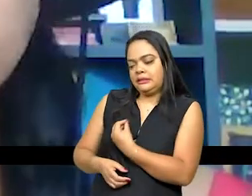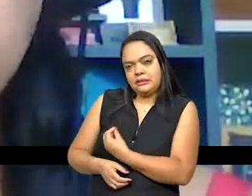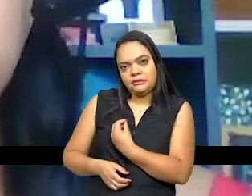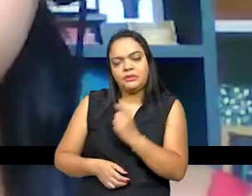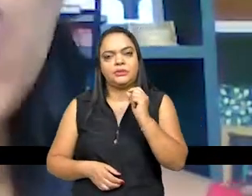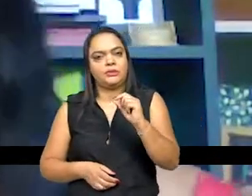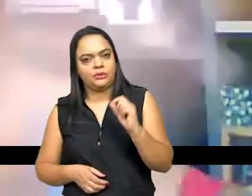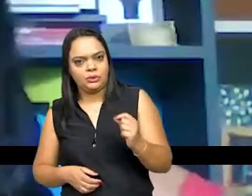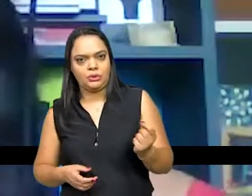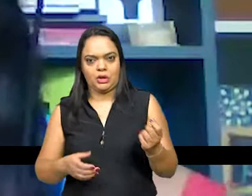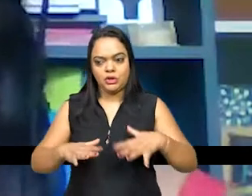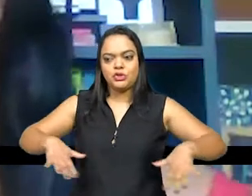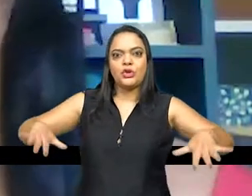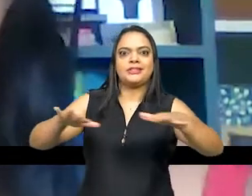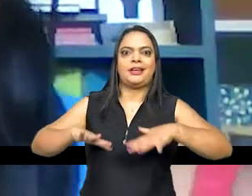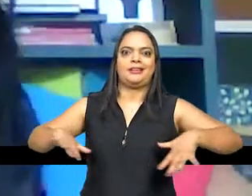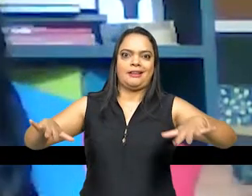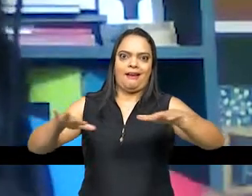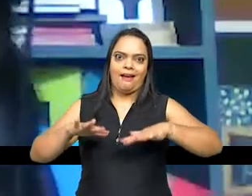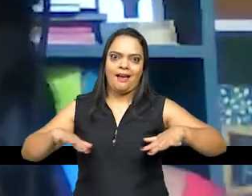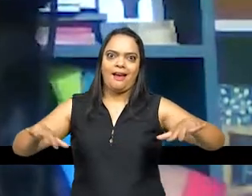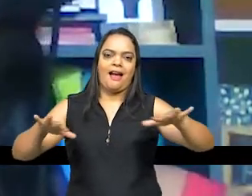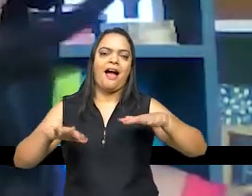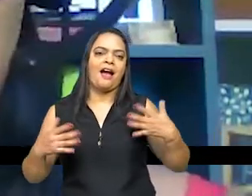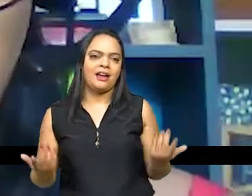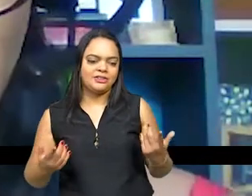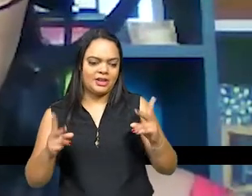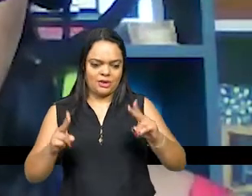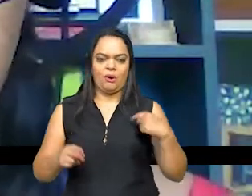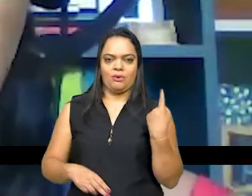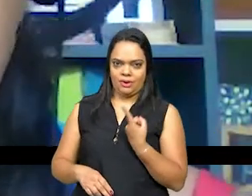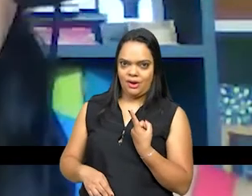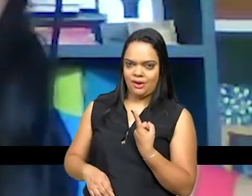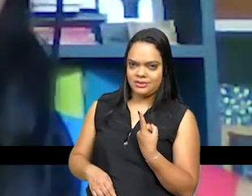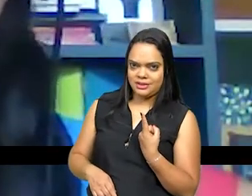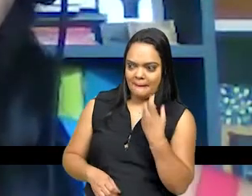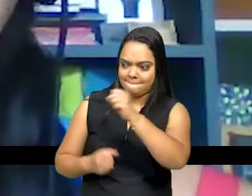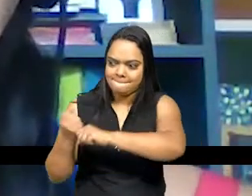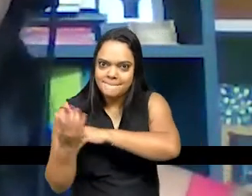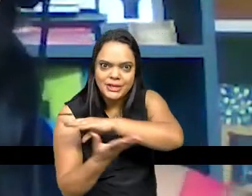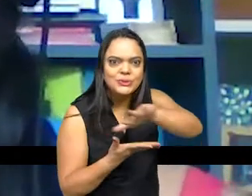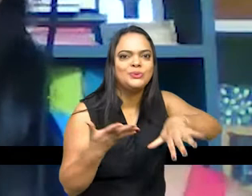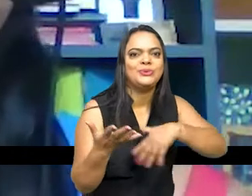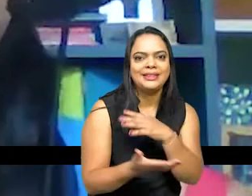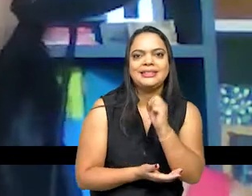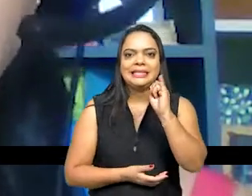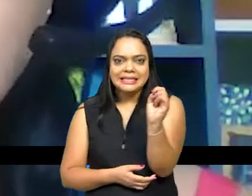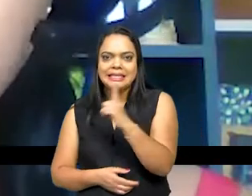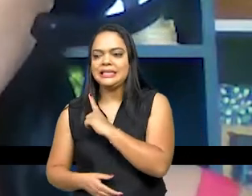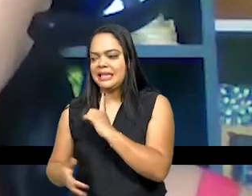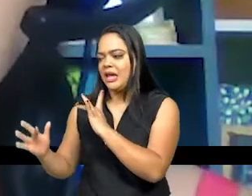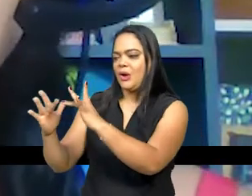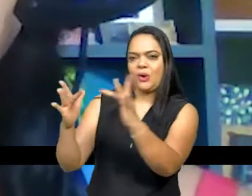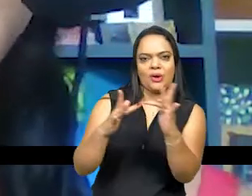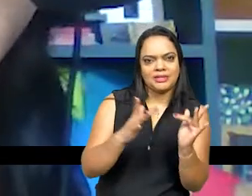contemporânea multirracial, como né, nas sociedades ocidentais nós somos, e se de alguma forma ela interage com pessoas